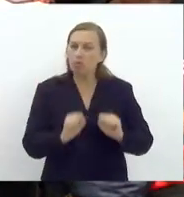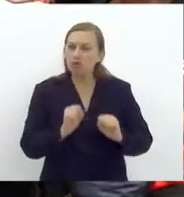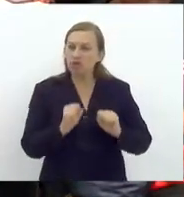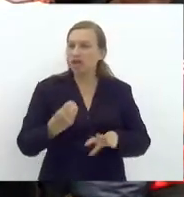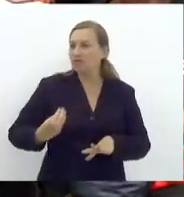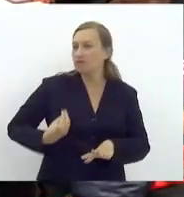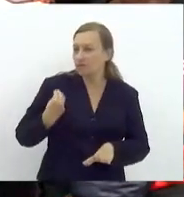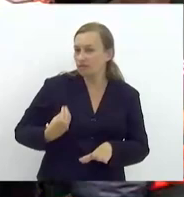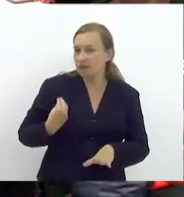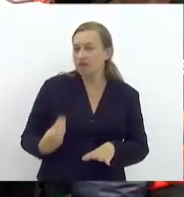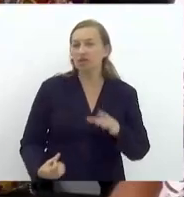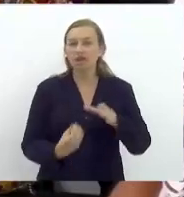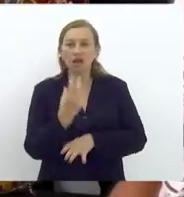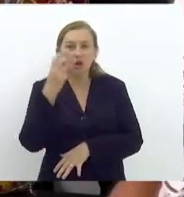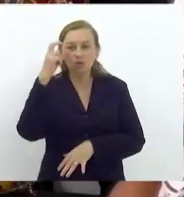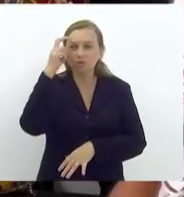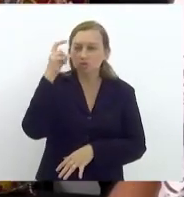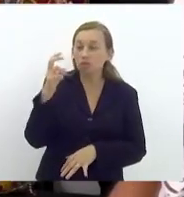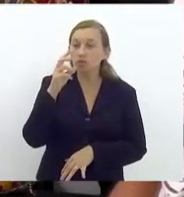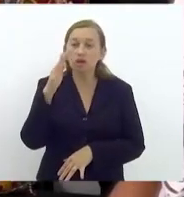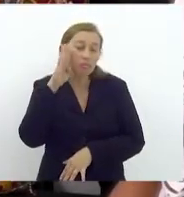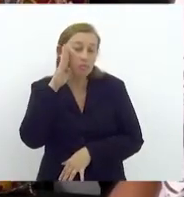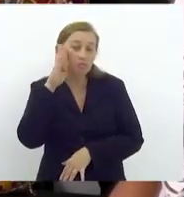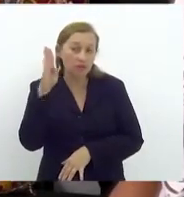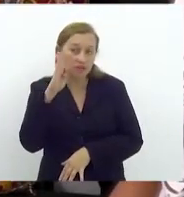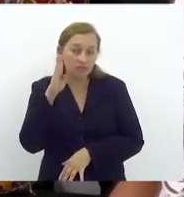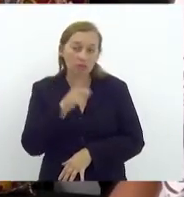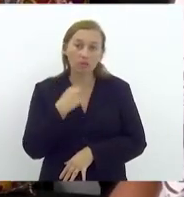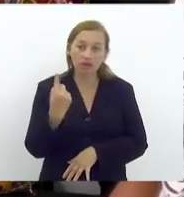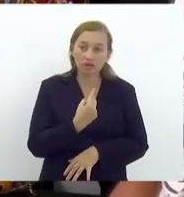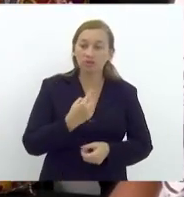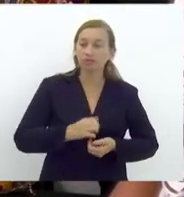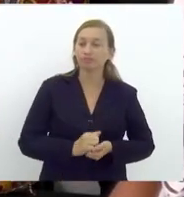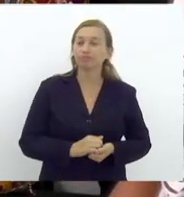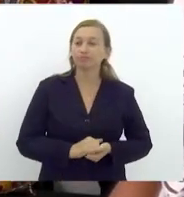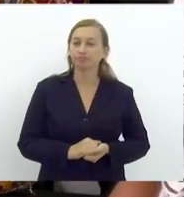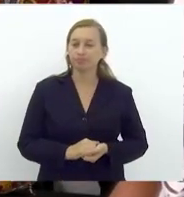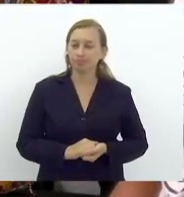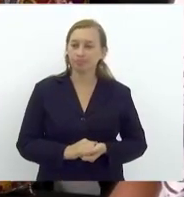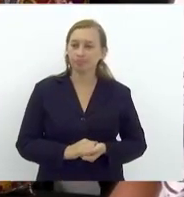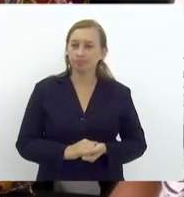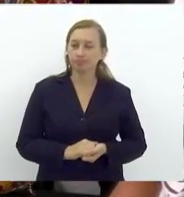de fazer cultura é fundamental para a gente